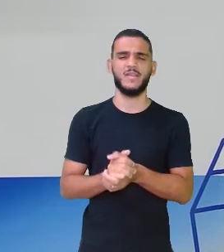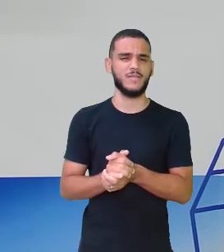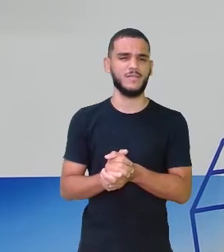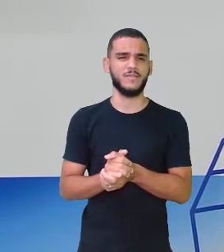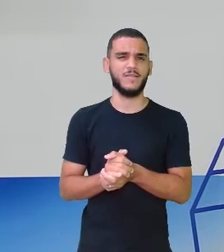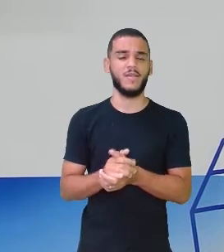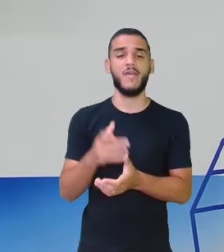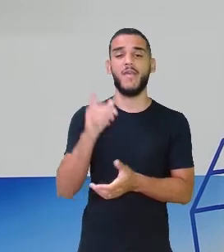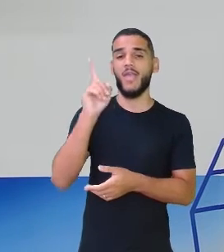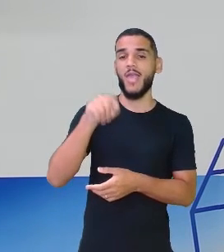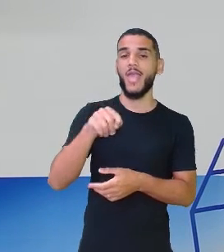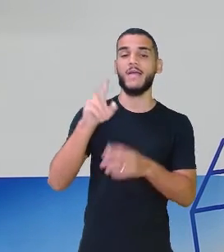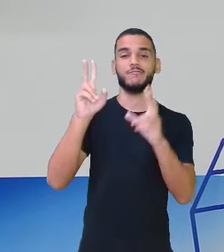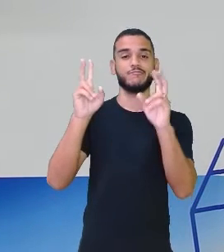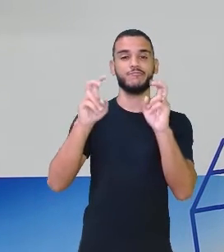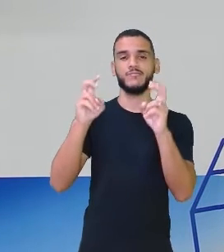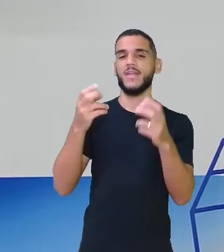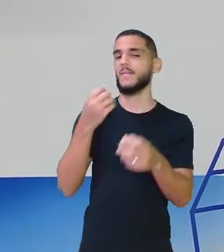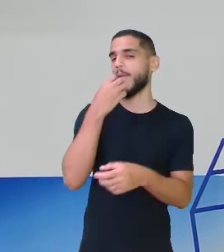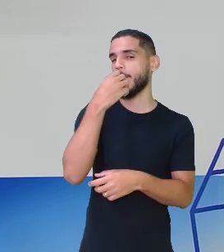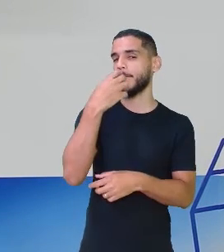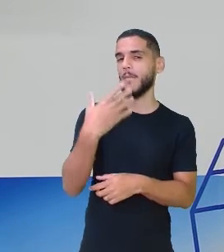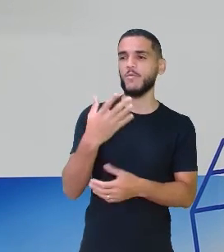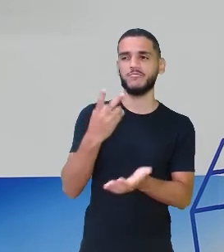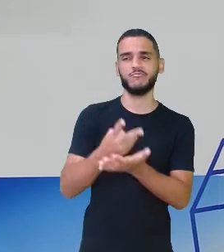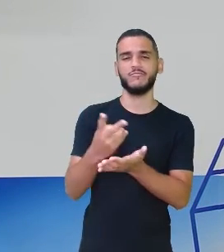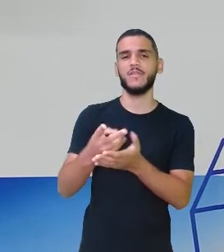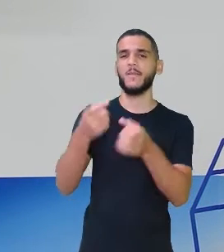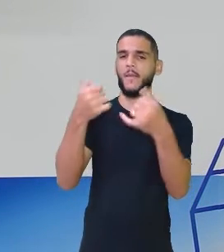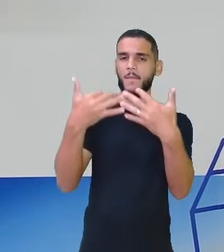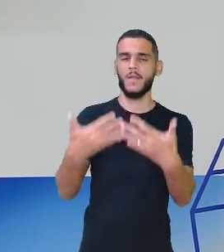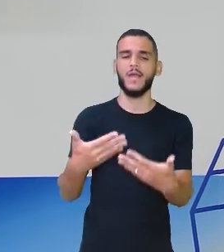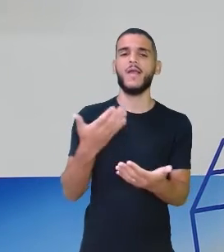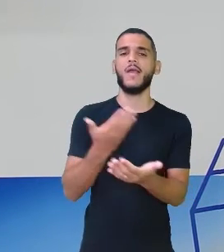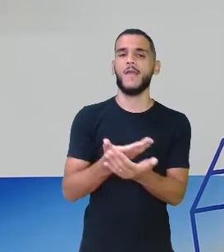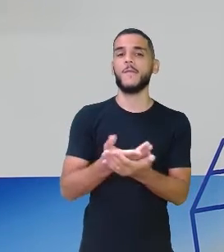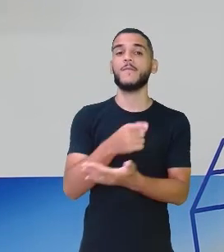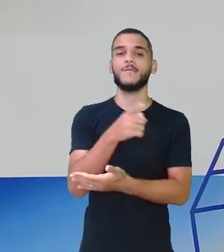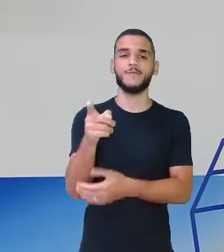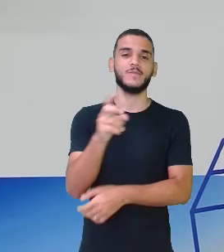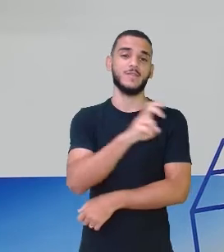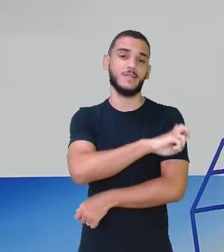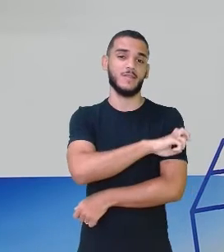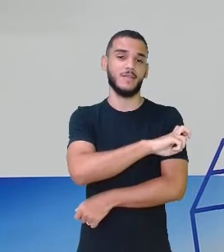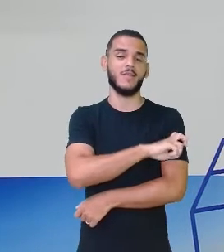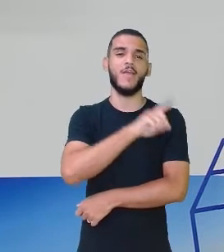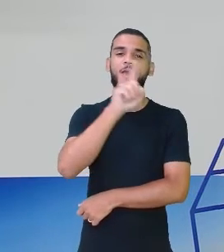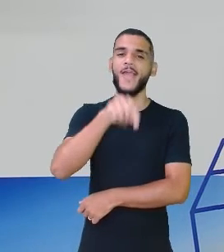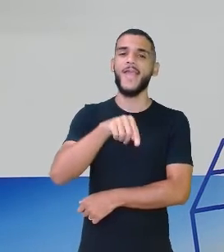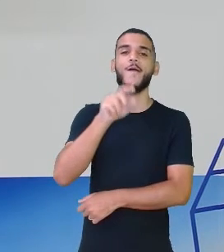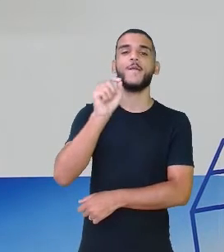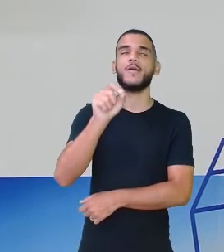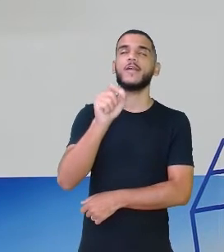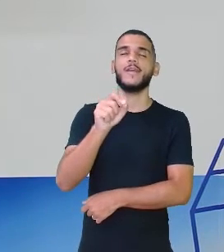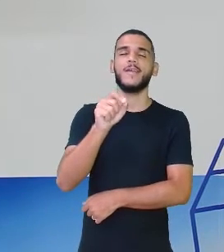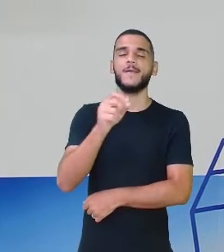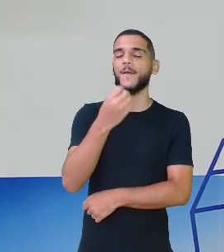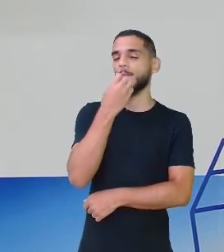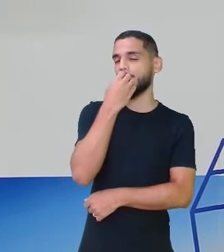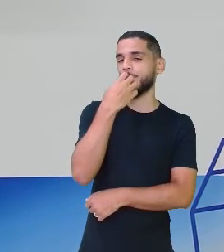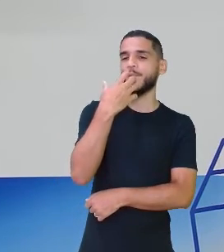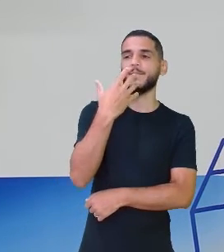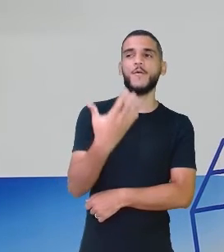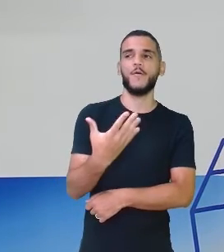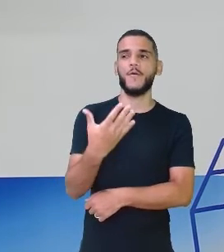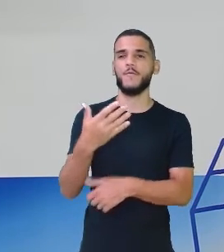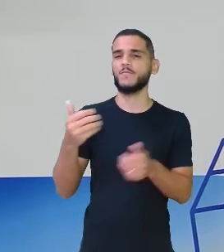né? Sempre que eu venho dar uma aula para você do quinto ano, é para ser um docinho mesmo. Para ficar